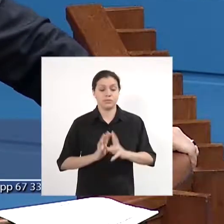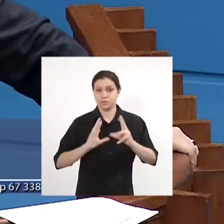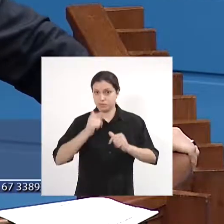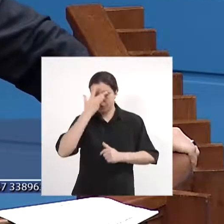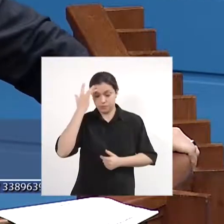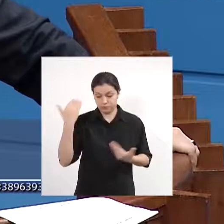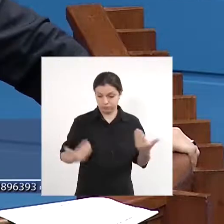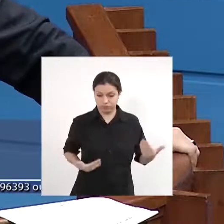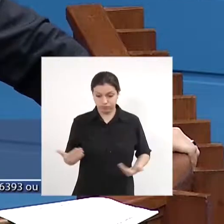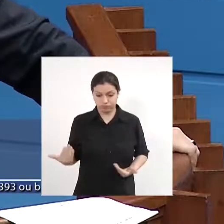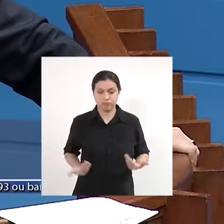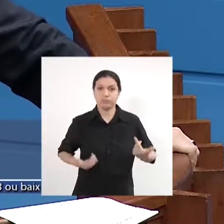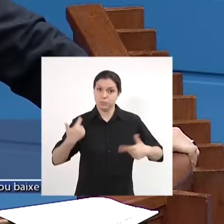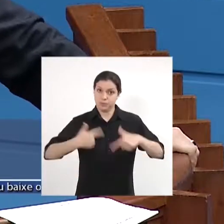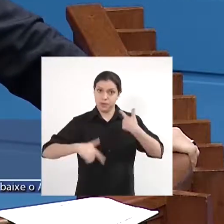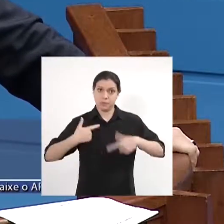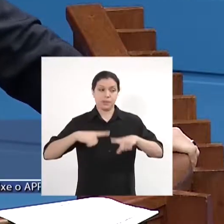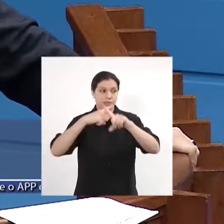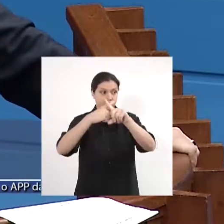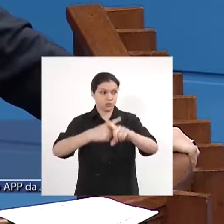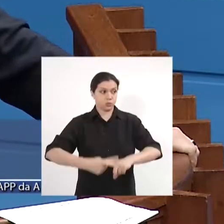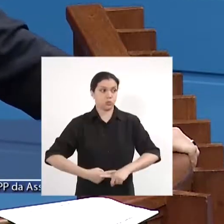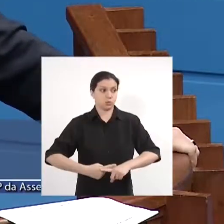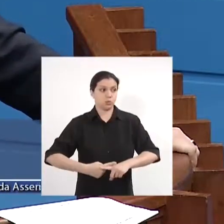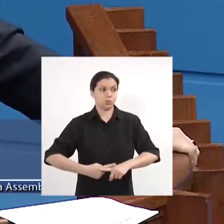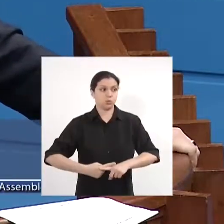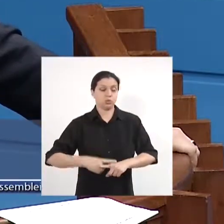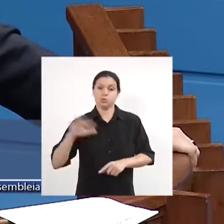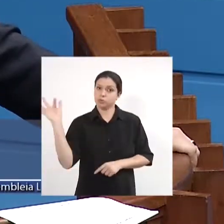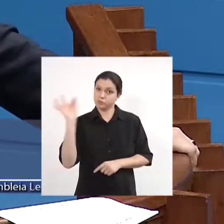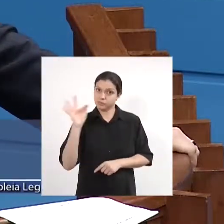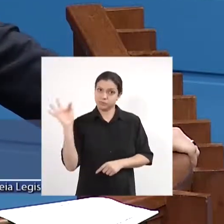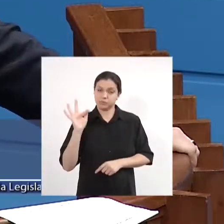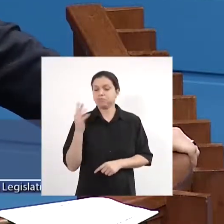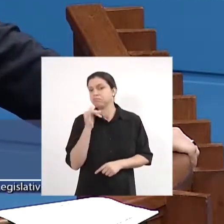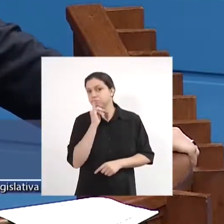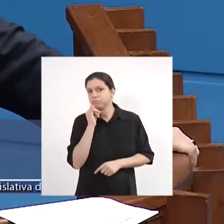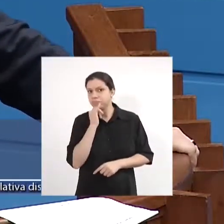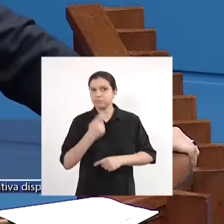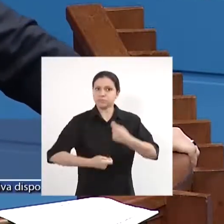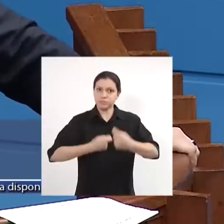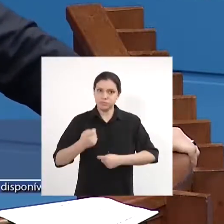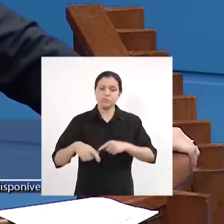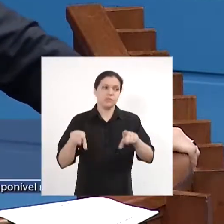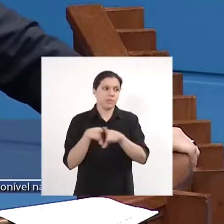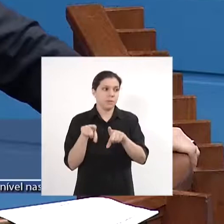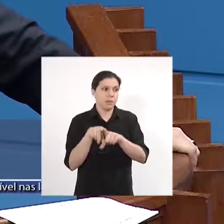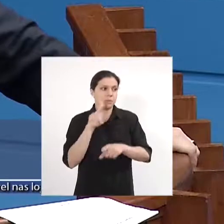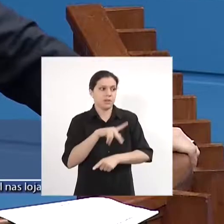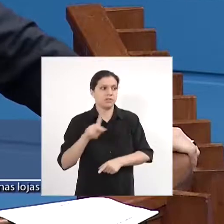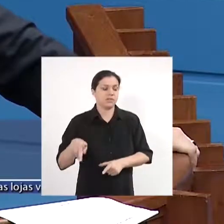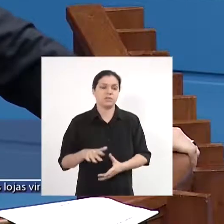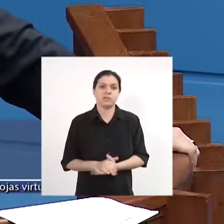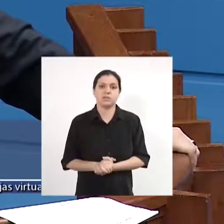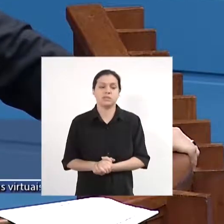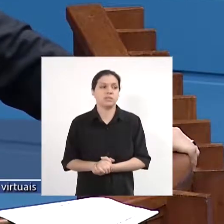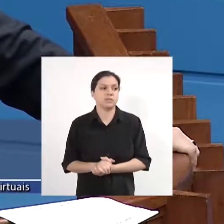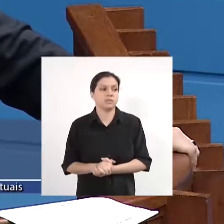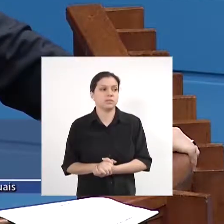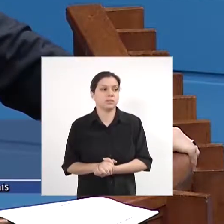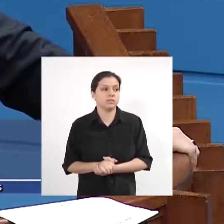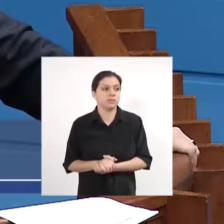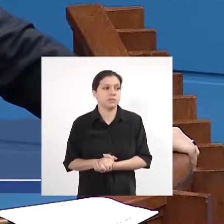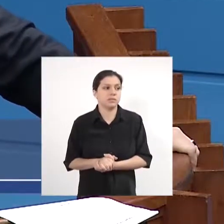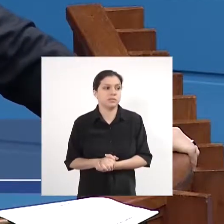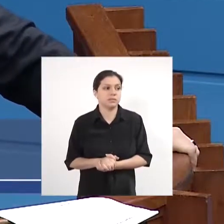servidores efetivos concursados da universidade, como os administrativos e também os professores, poderiam